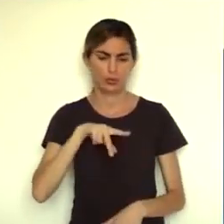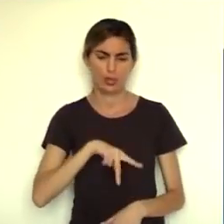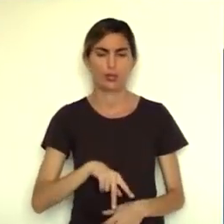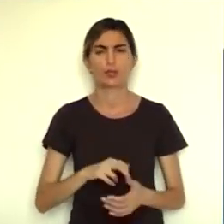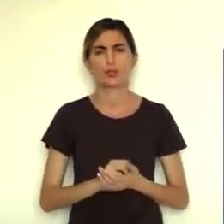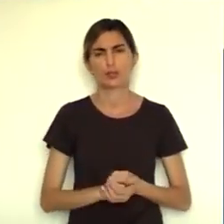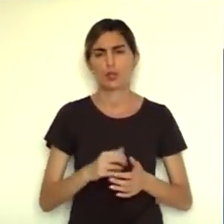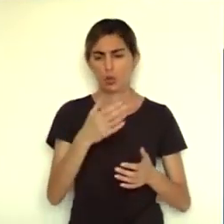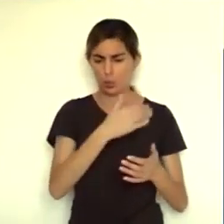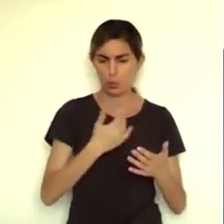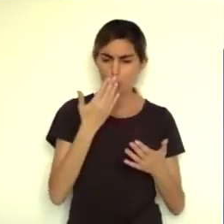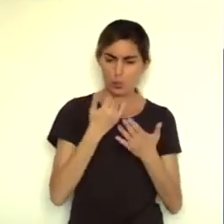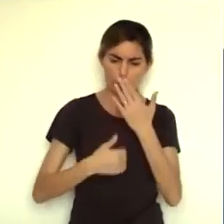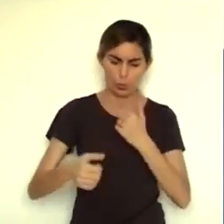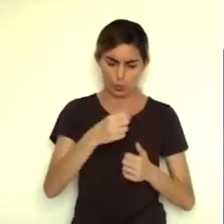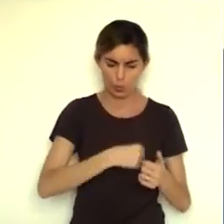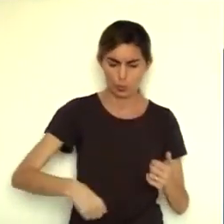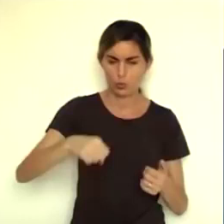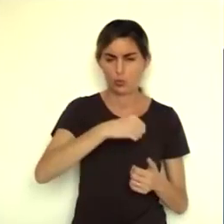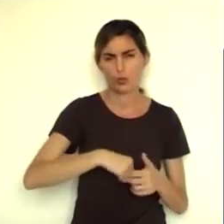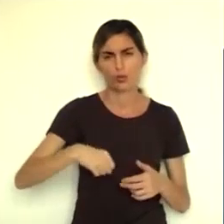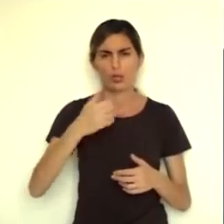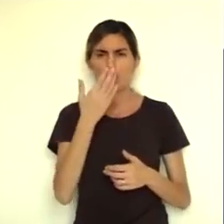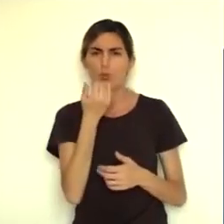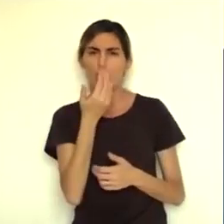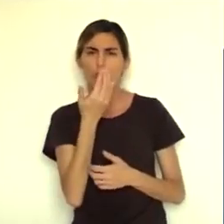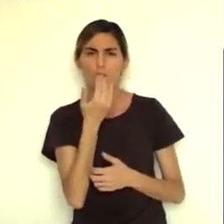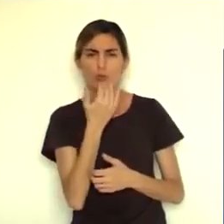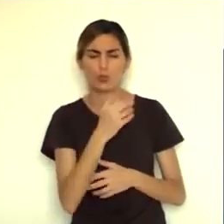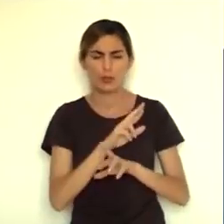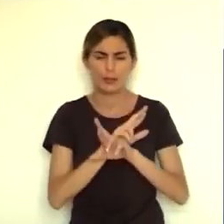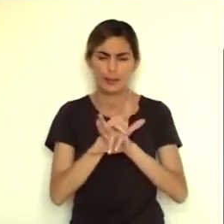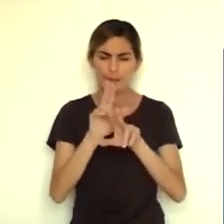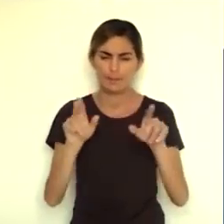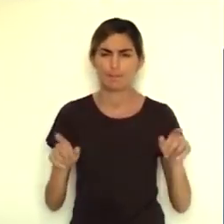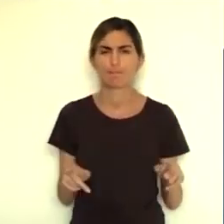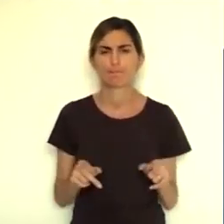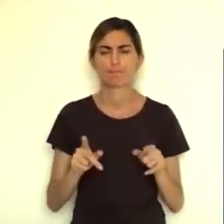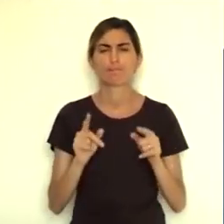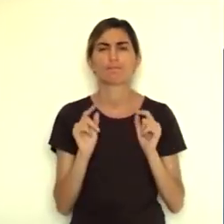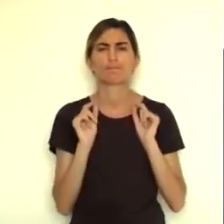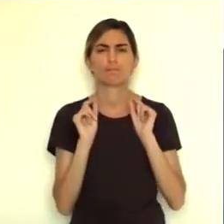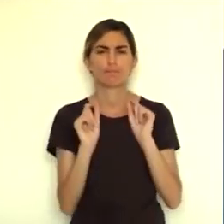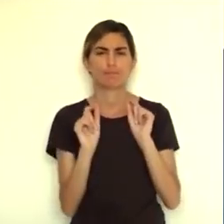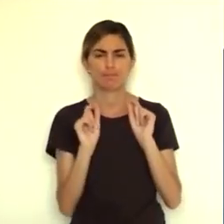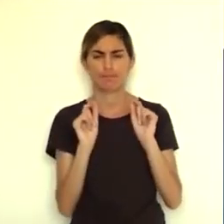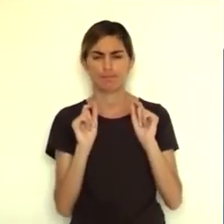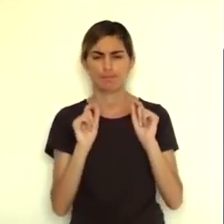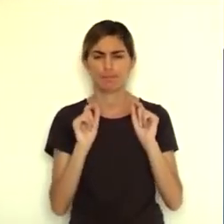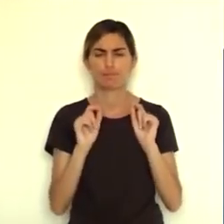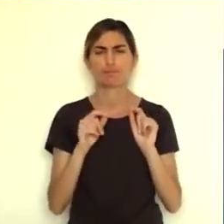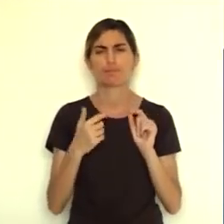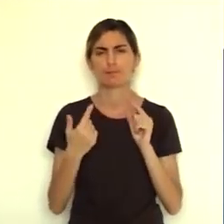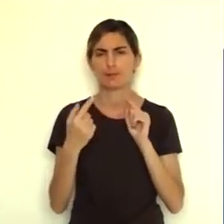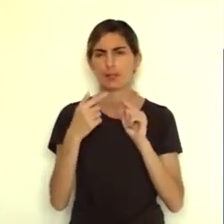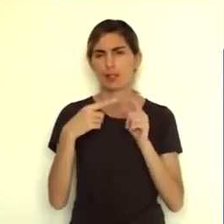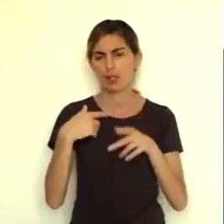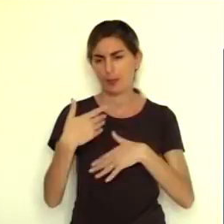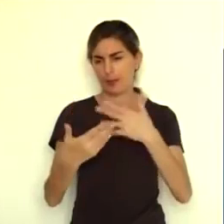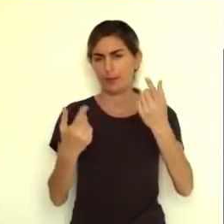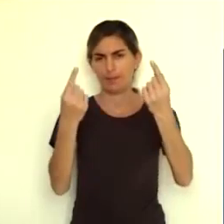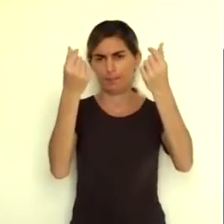do português. Na culinária, uma culinária muito ligada